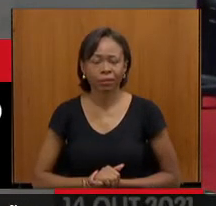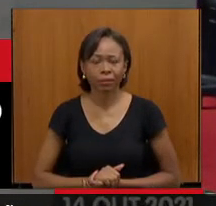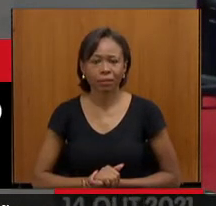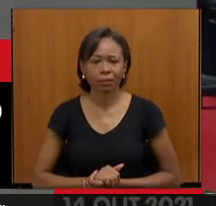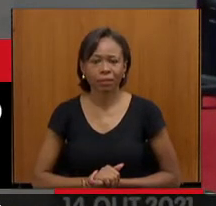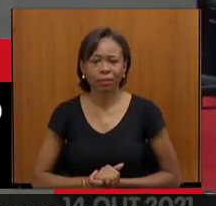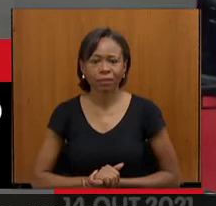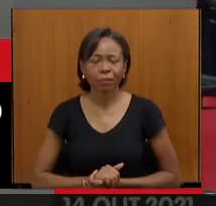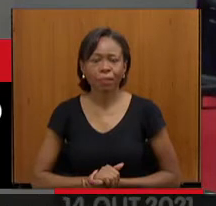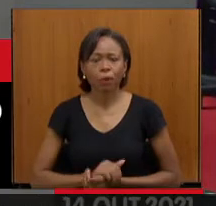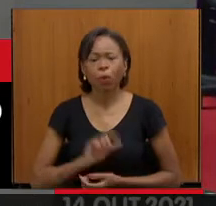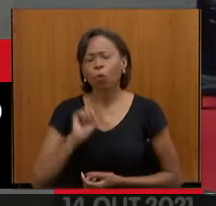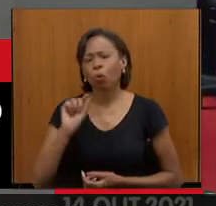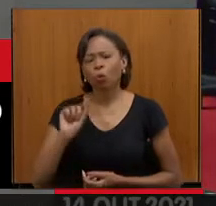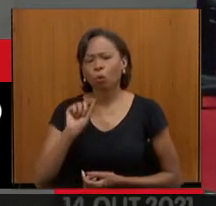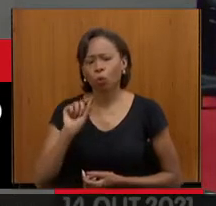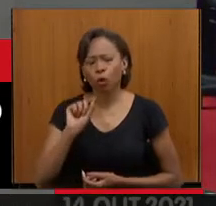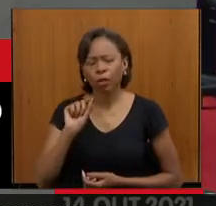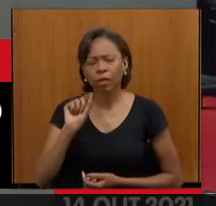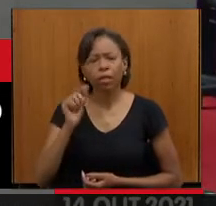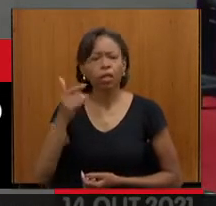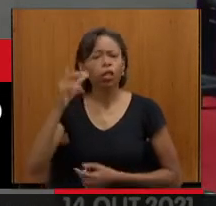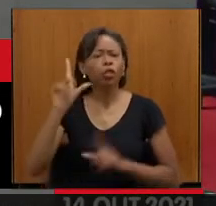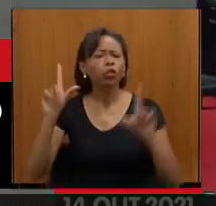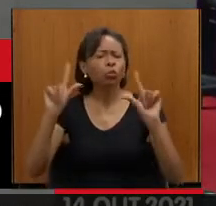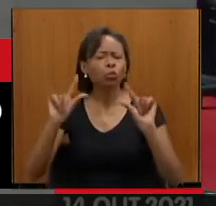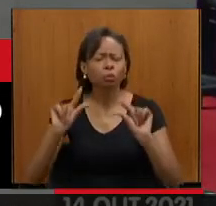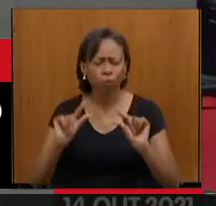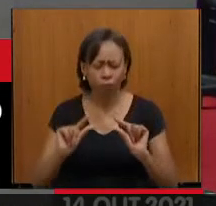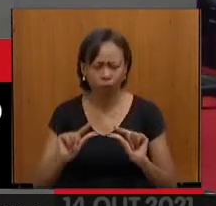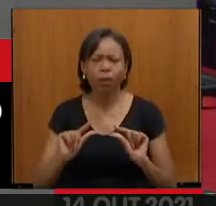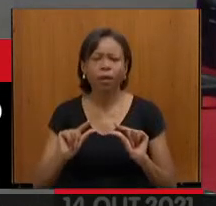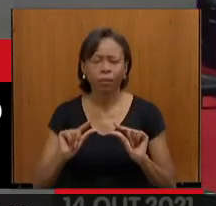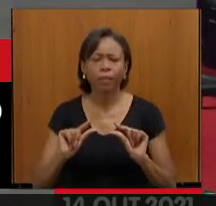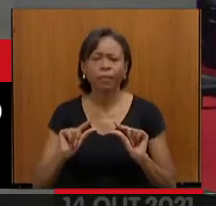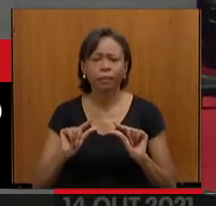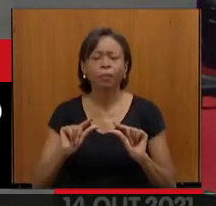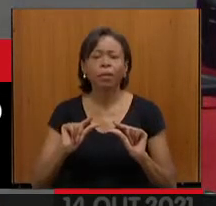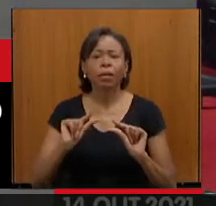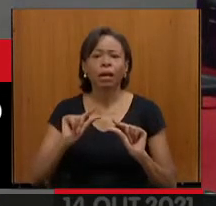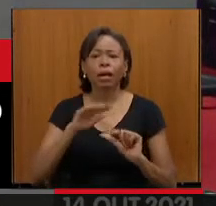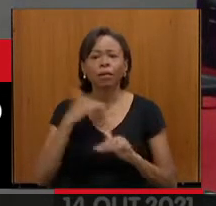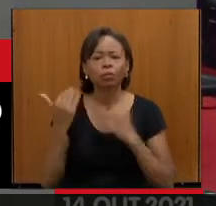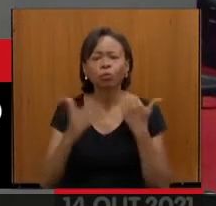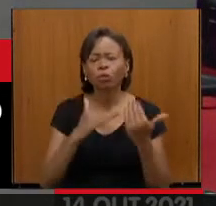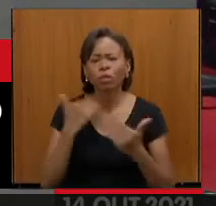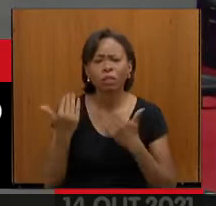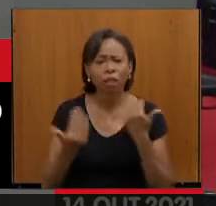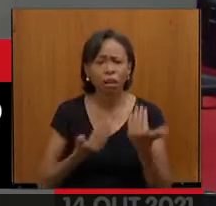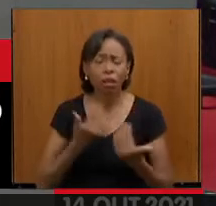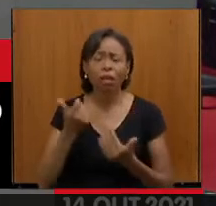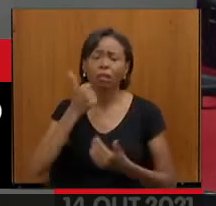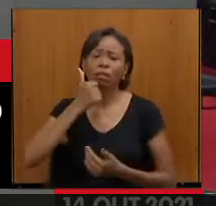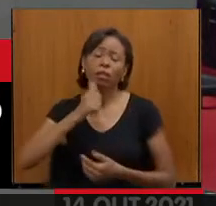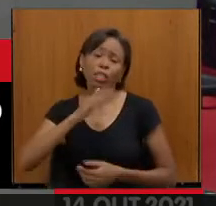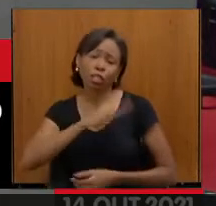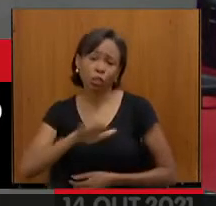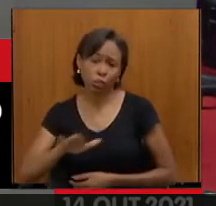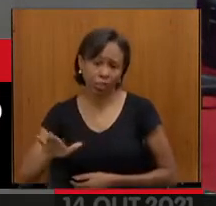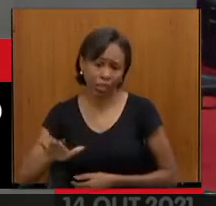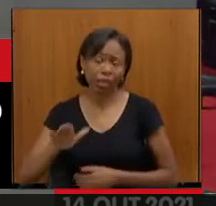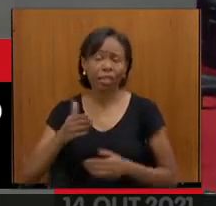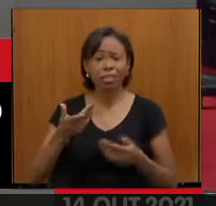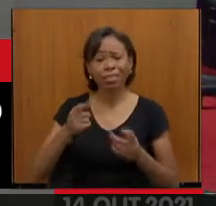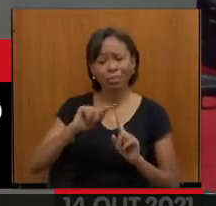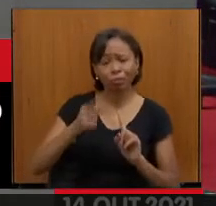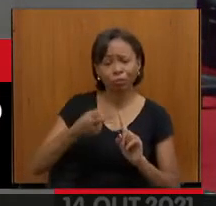mortalidade infantil e de assegurar às mulheres adequada assistência pré-natal e pós-natal, conforme o